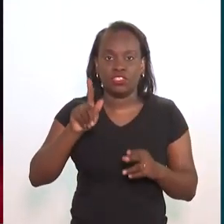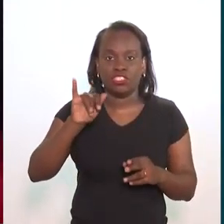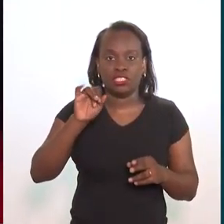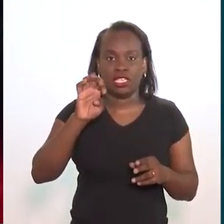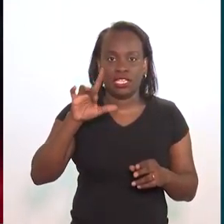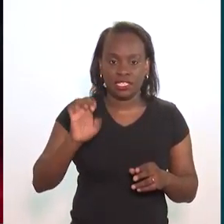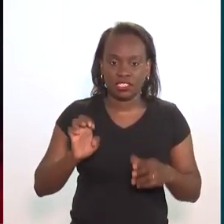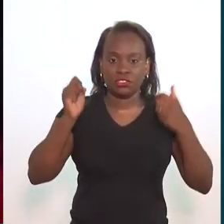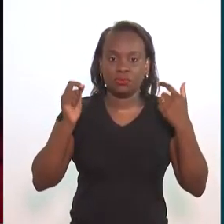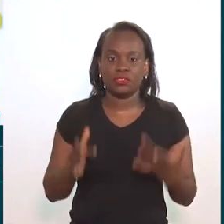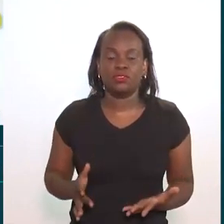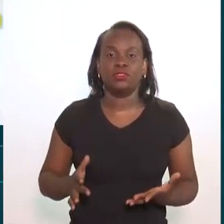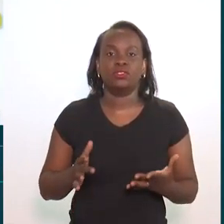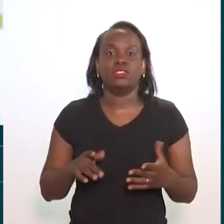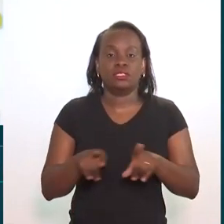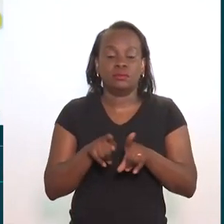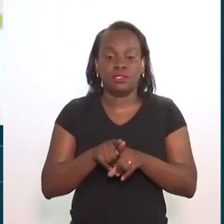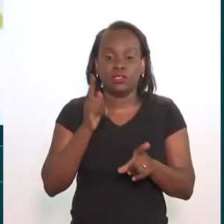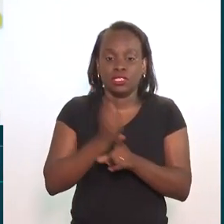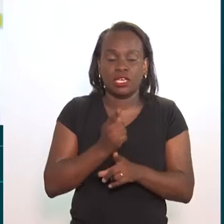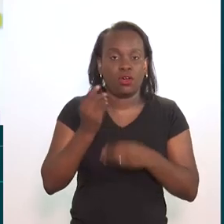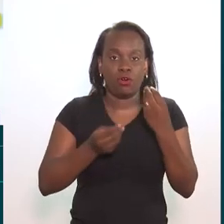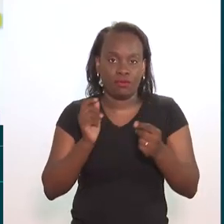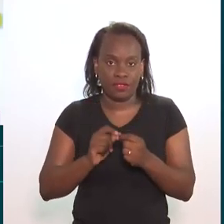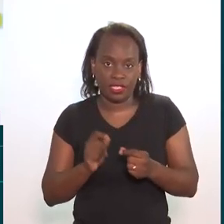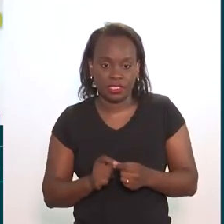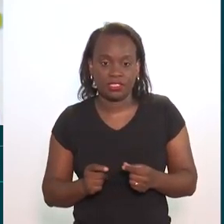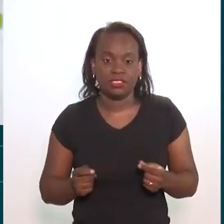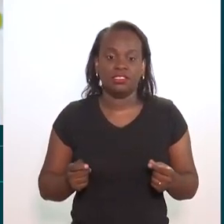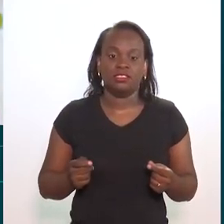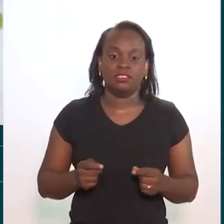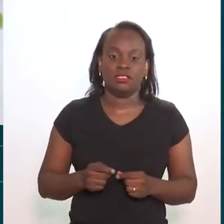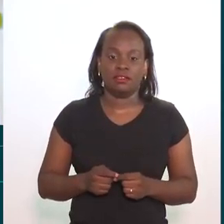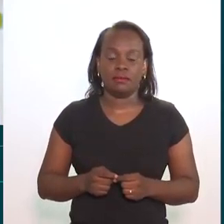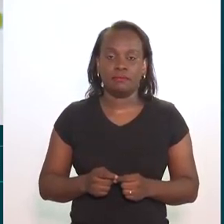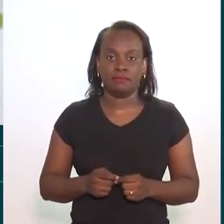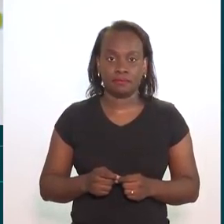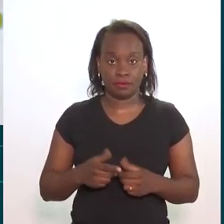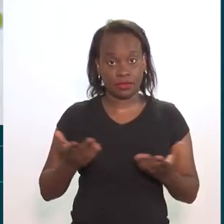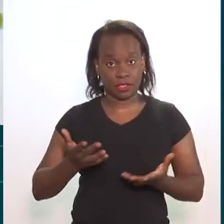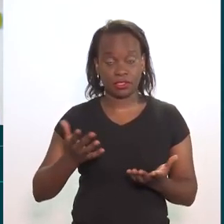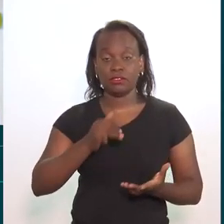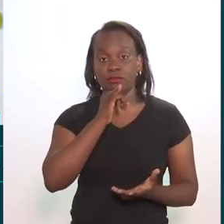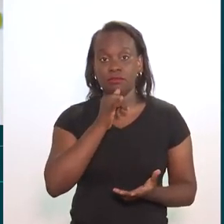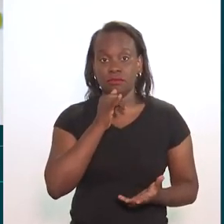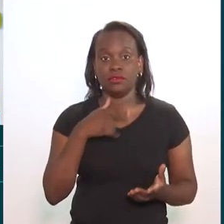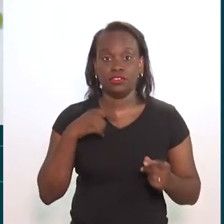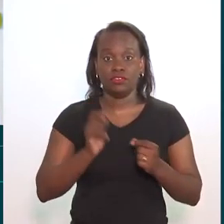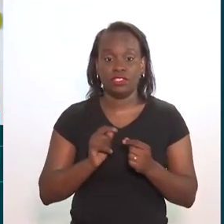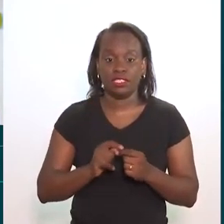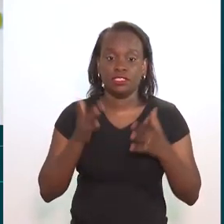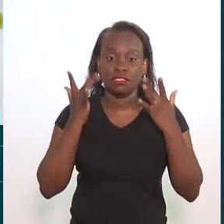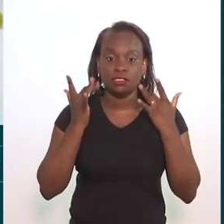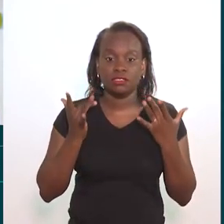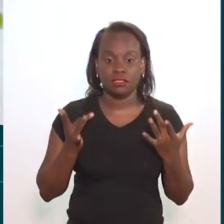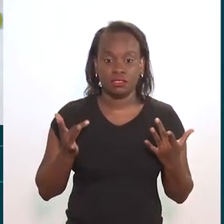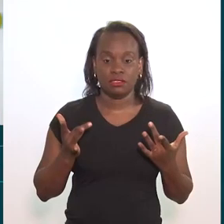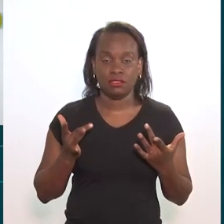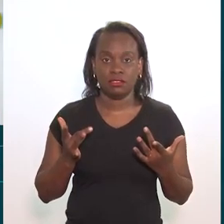fazendo, como a Gisele falou, é encontrar formas de fazer, né? Agora, por exemplo, eu estou